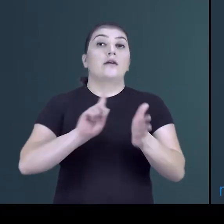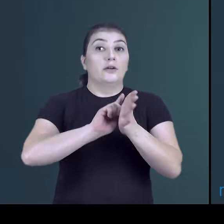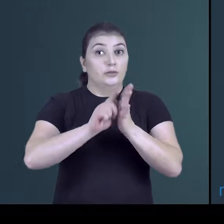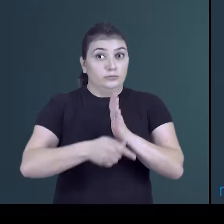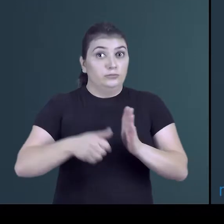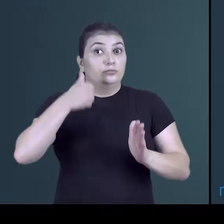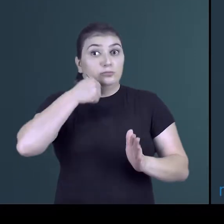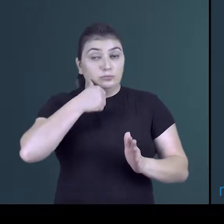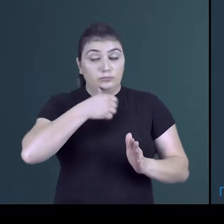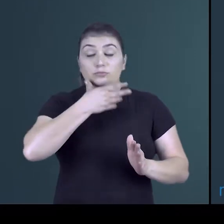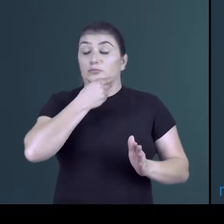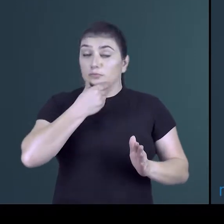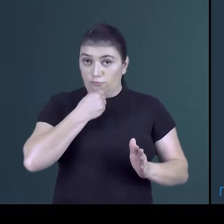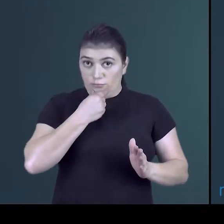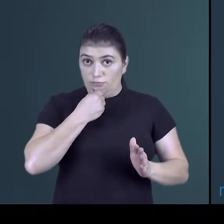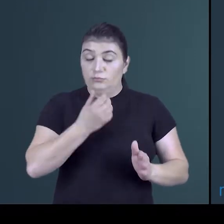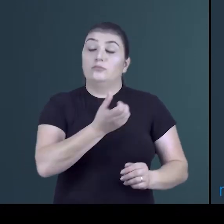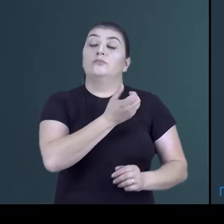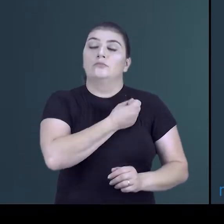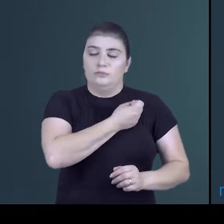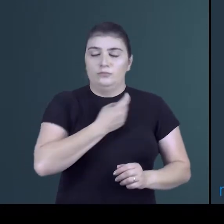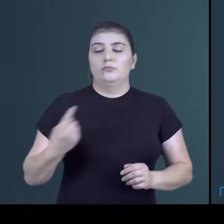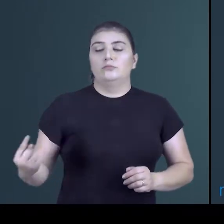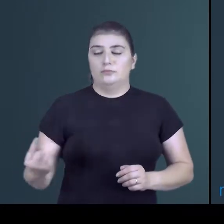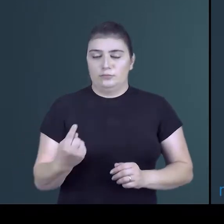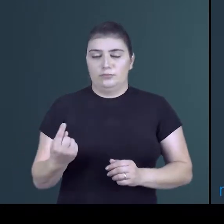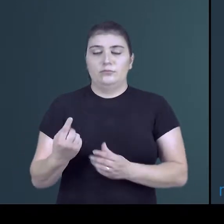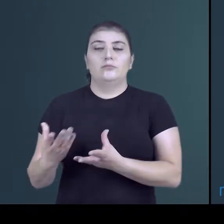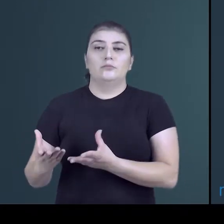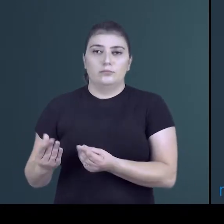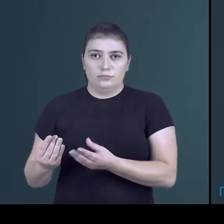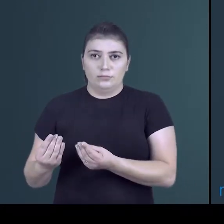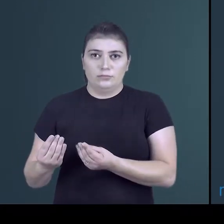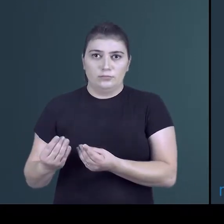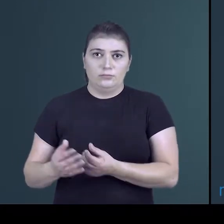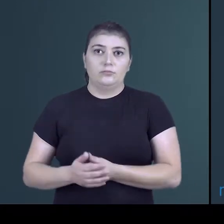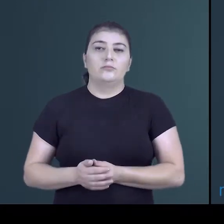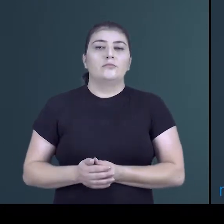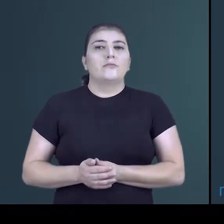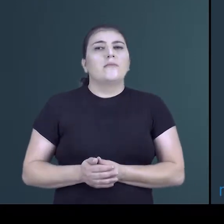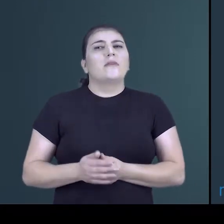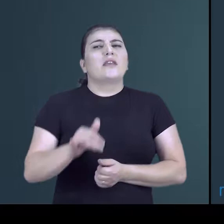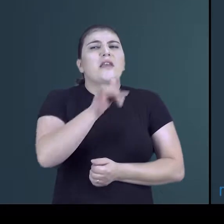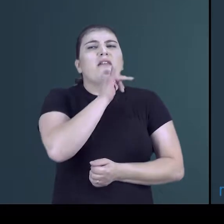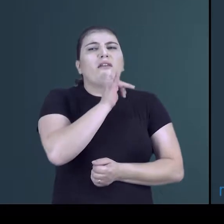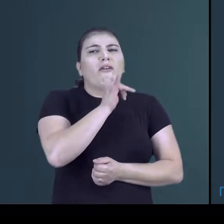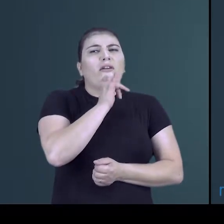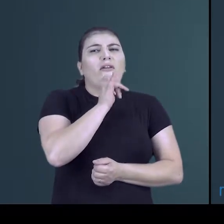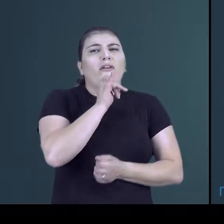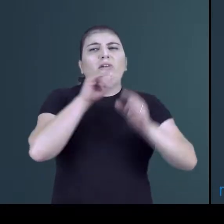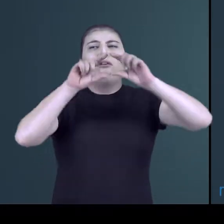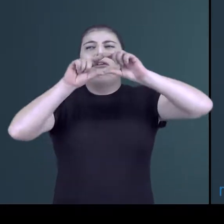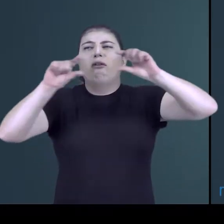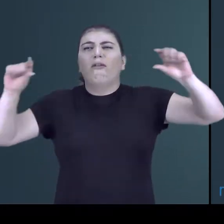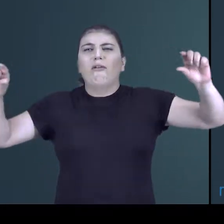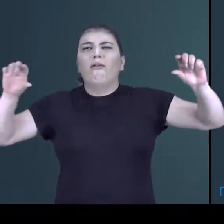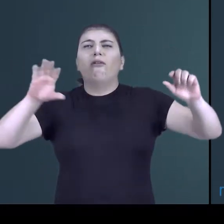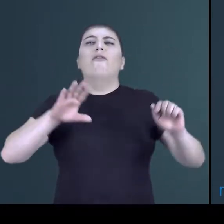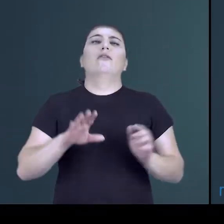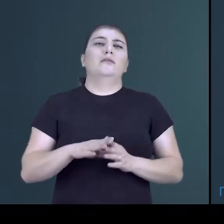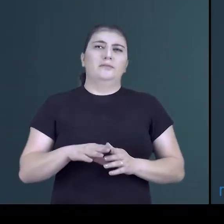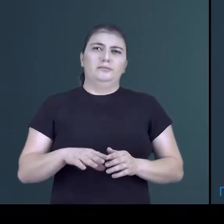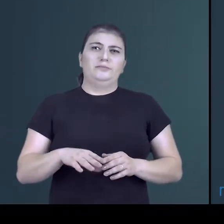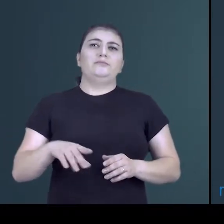gênero, masculino e feminino, em número, singular e plural. Como exemplo, temos: